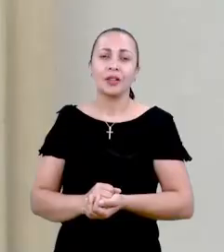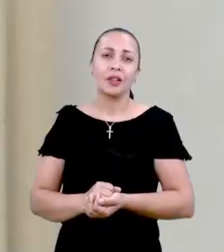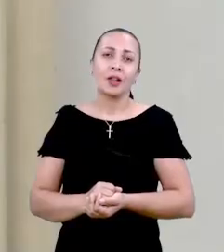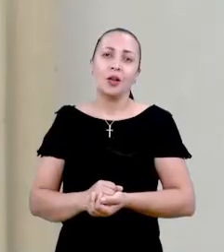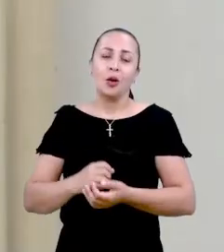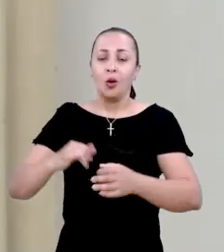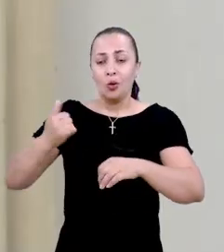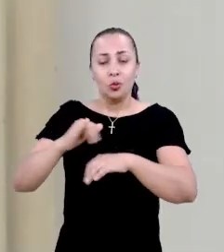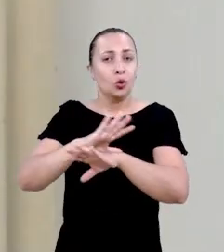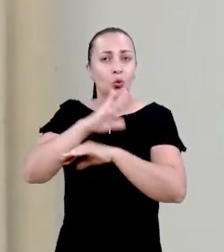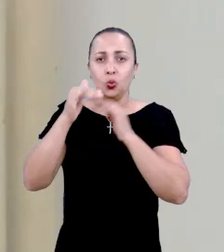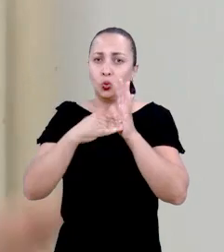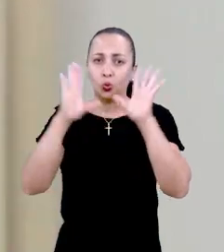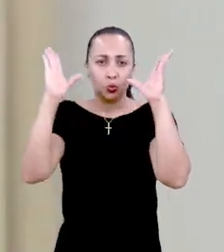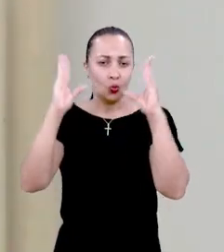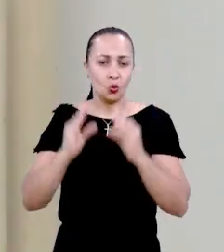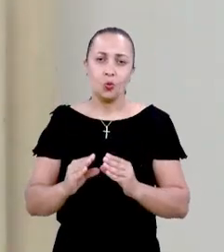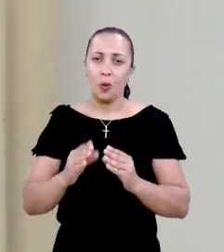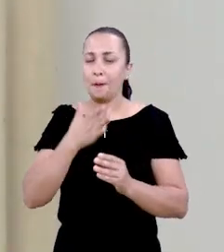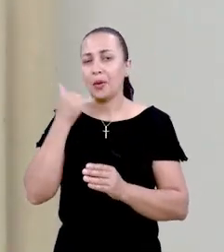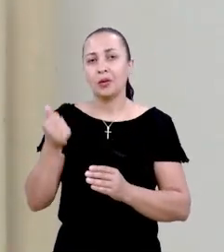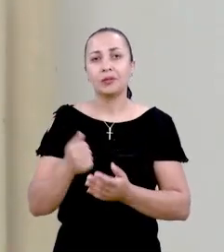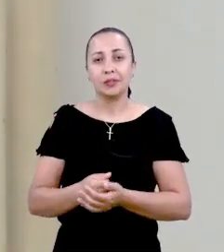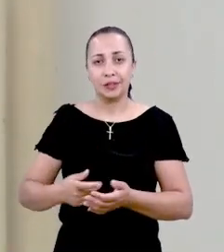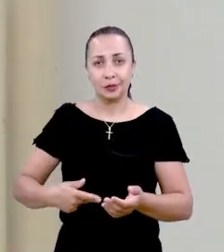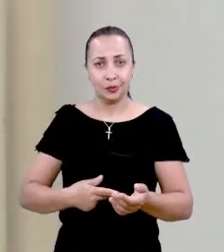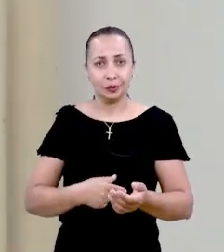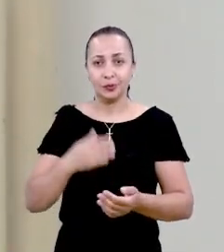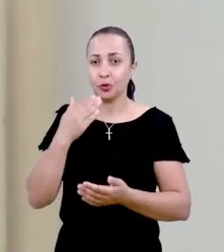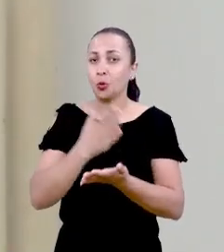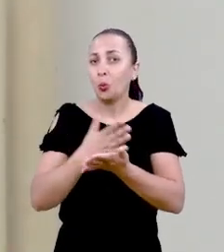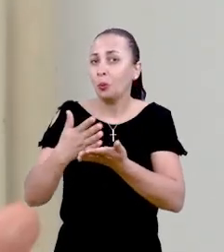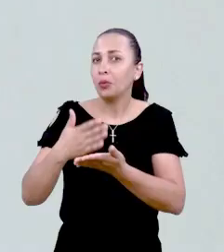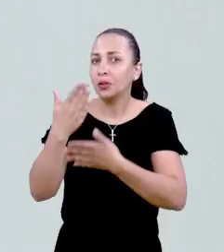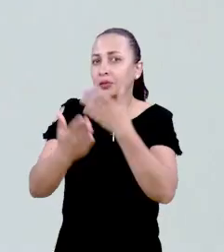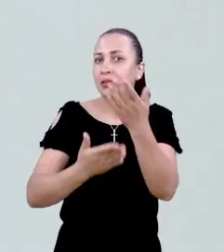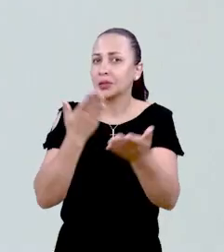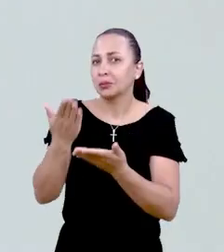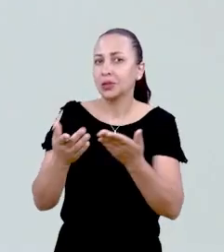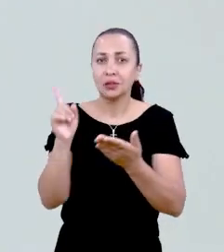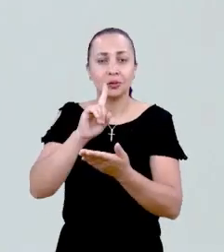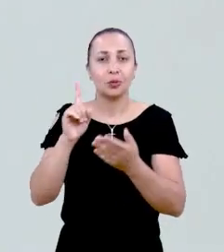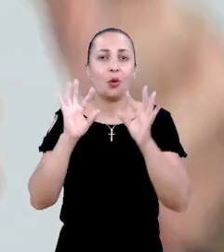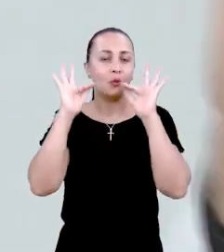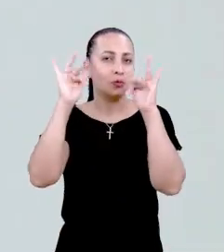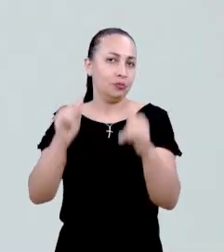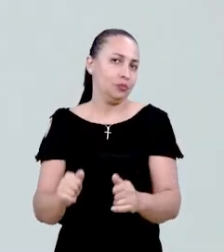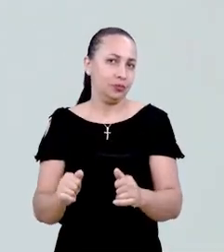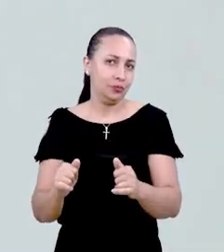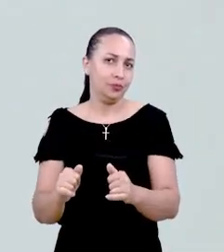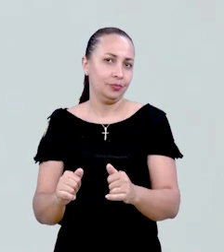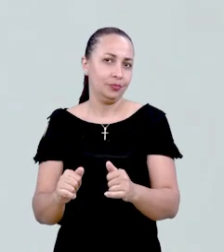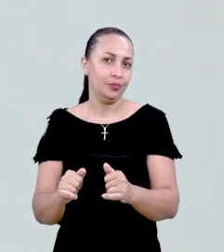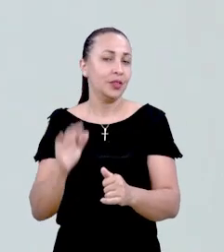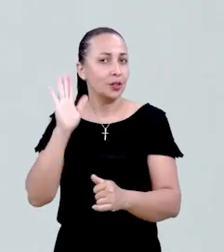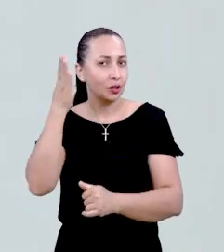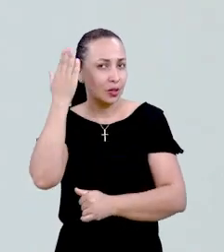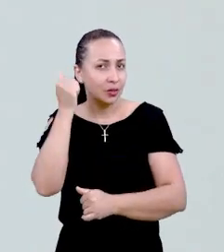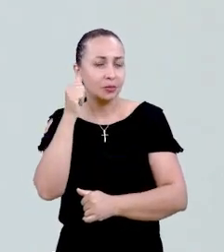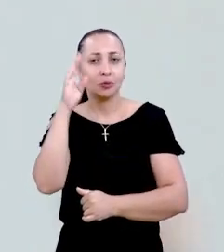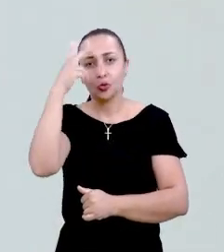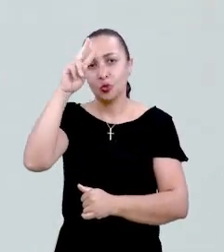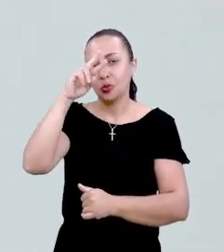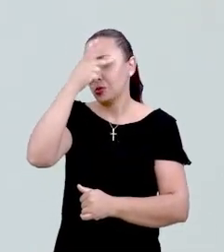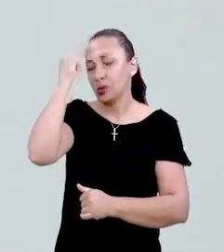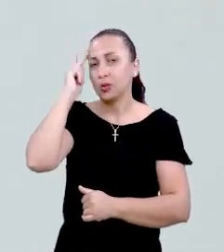enfim. A cirurgia bariátrica é um começo de um tratamento, não é o final. Porque a gente sabe, você deve conhecer histórias de pessoas